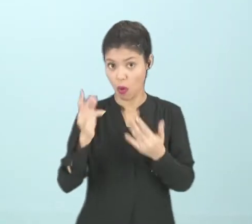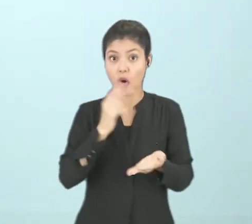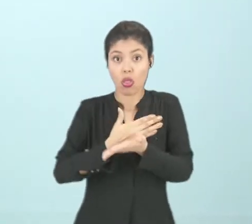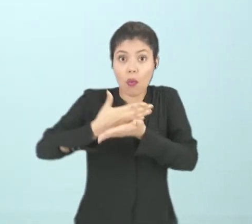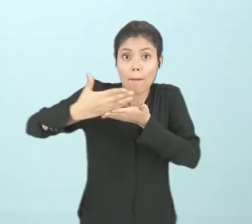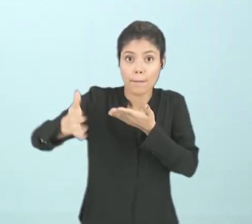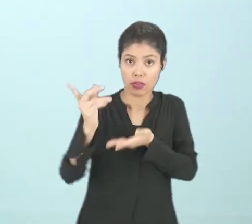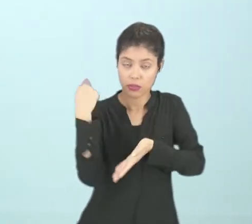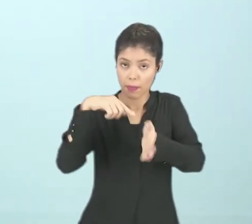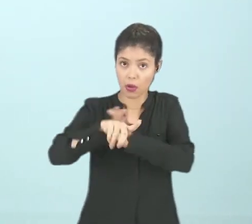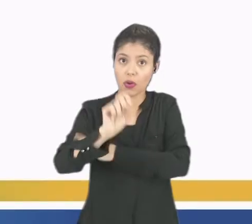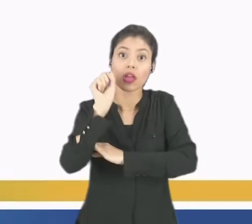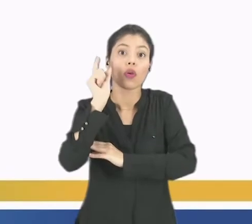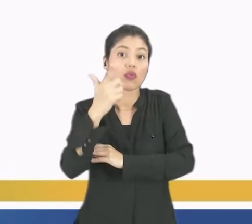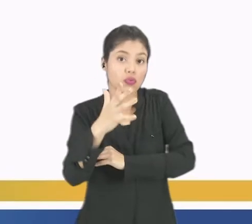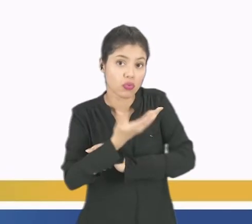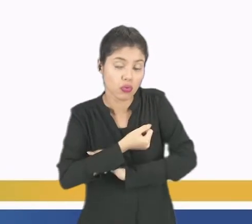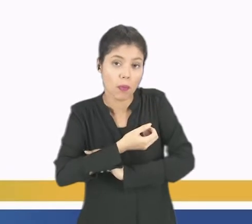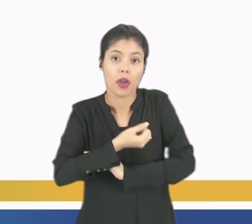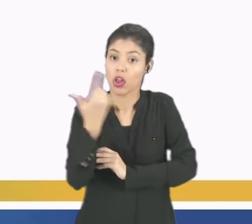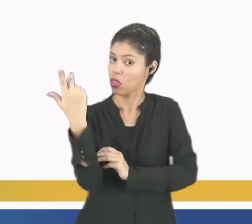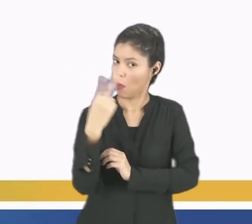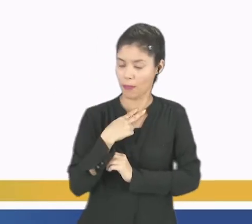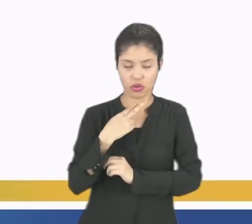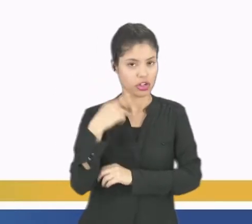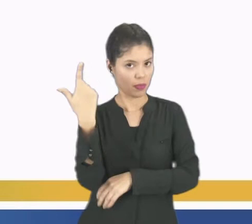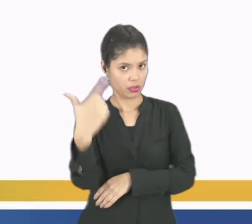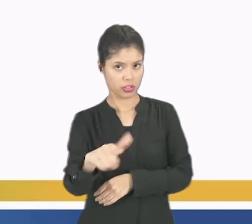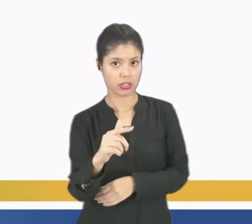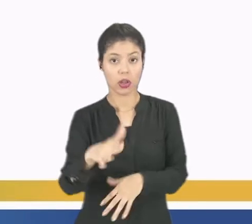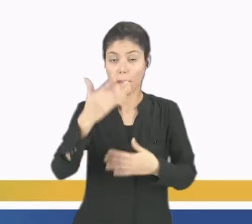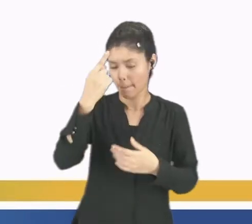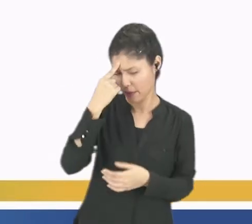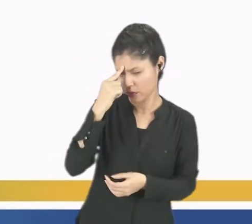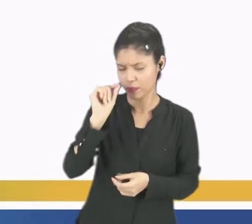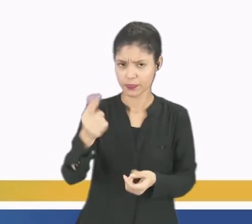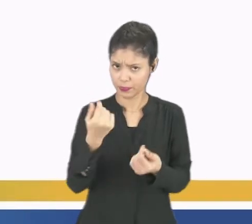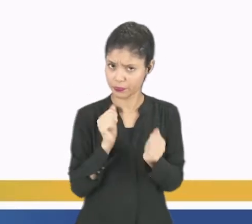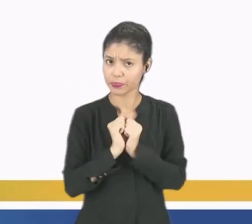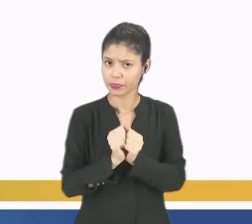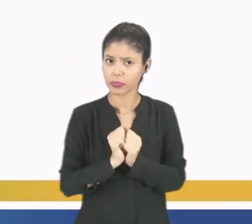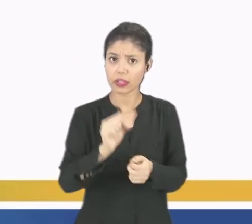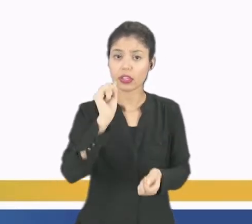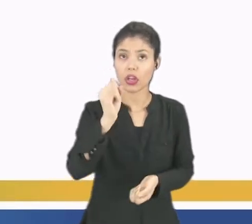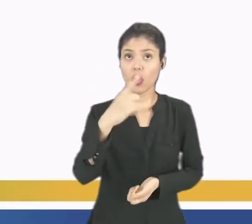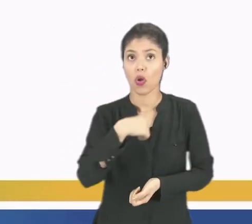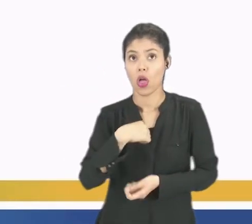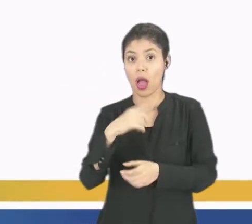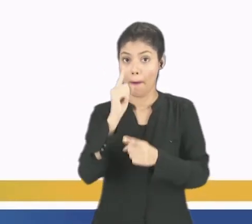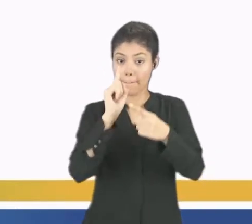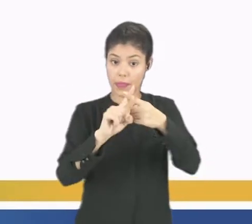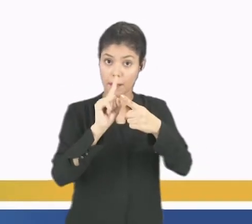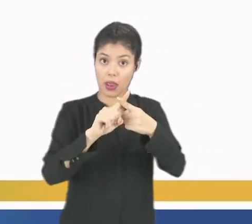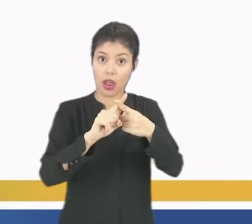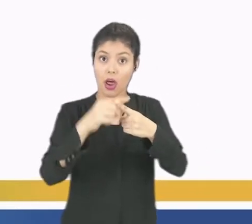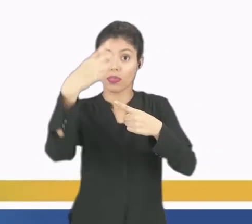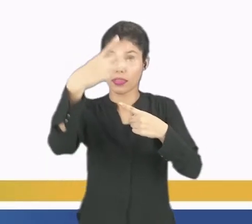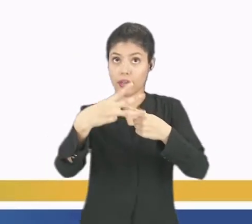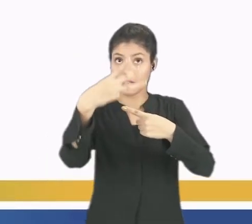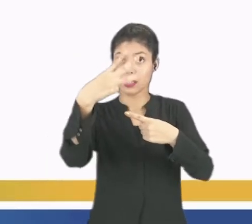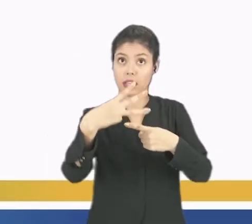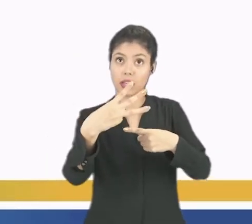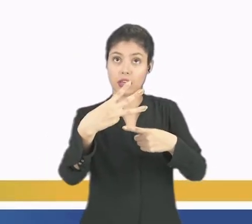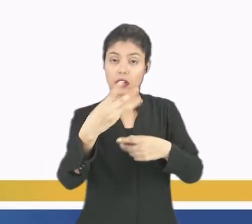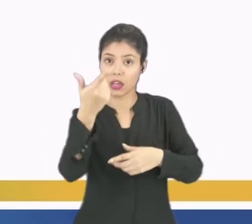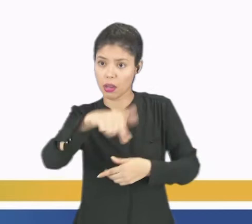da questão que esses números deveriam ser sem repetição. Então imagine uma coisa, se eu colocar aqui no primeiro espaço o número 3, eu vou